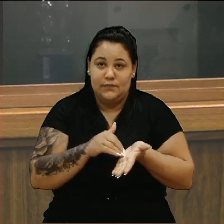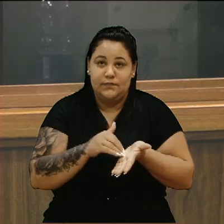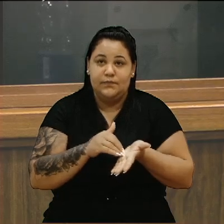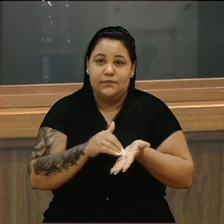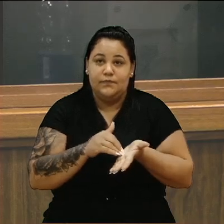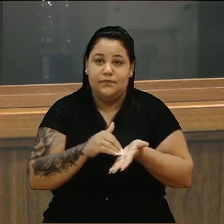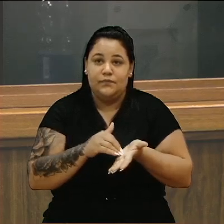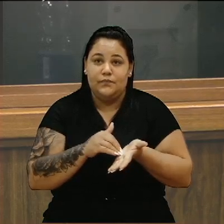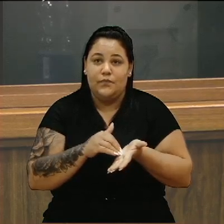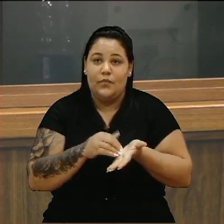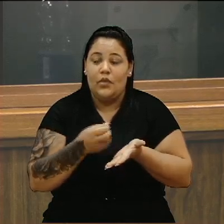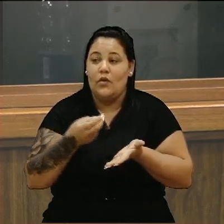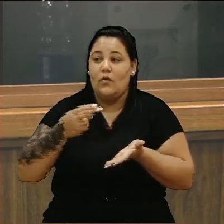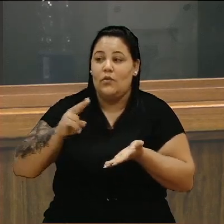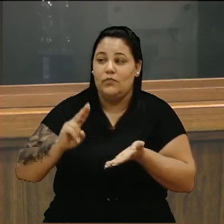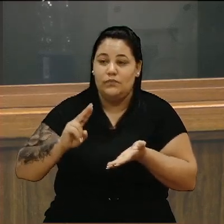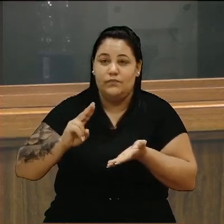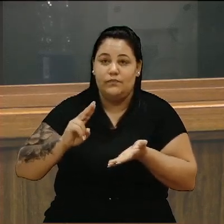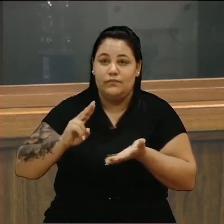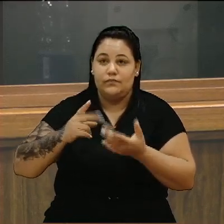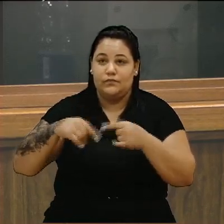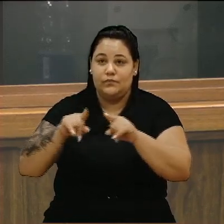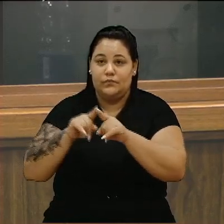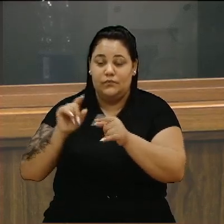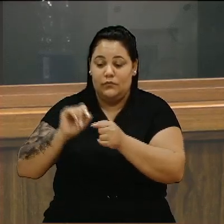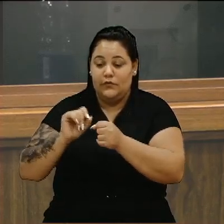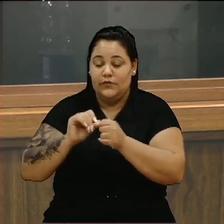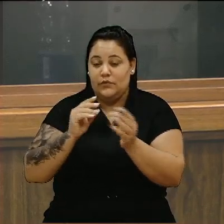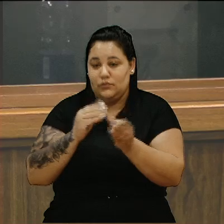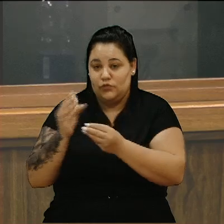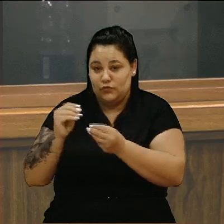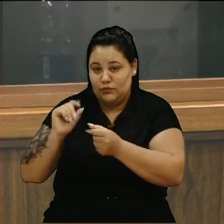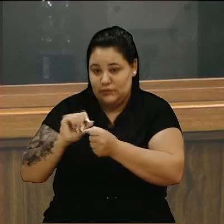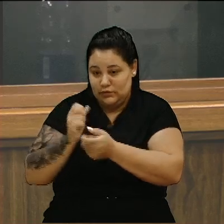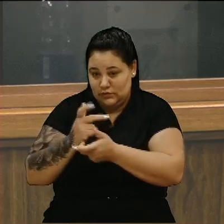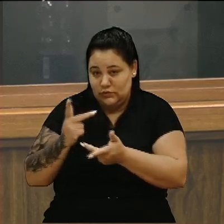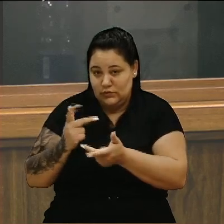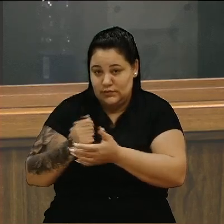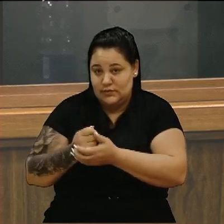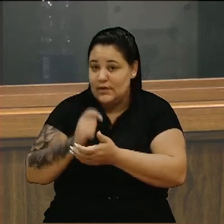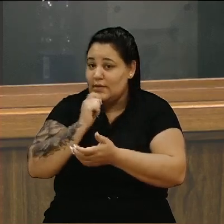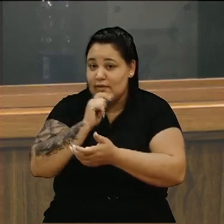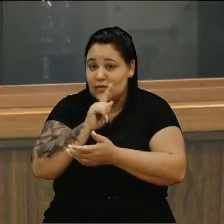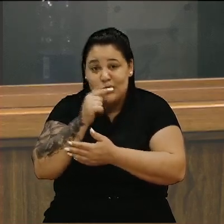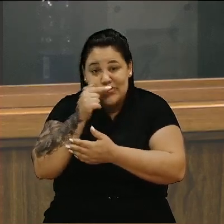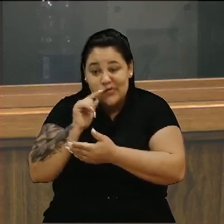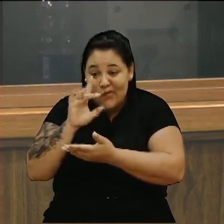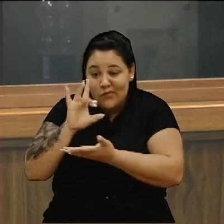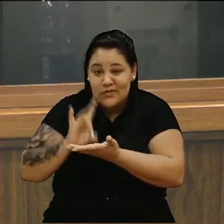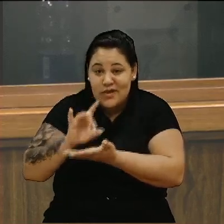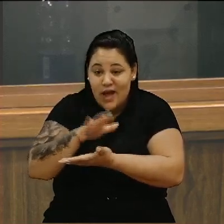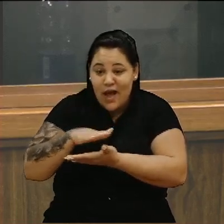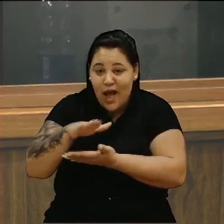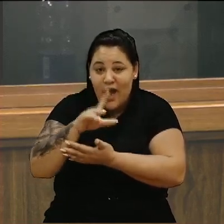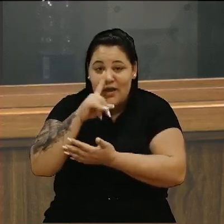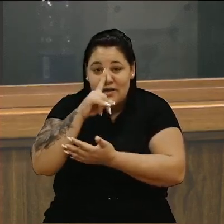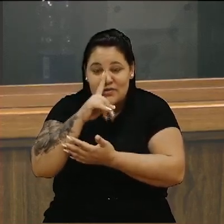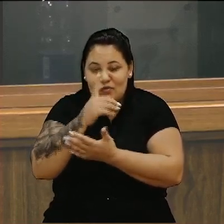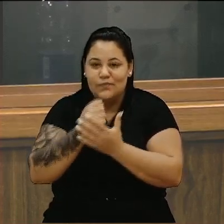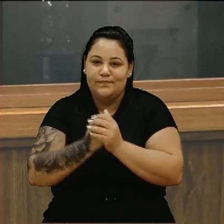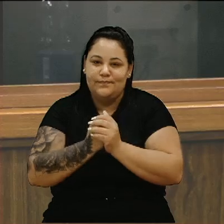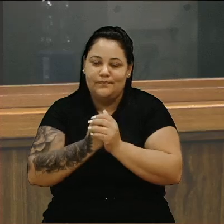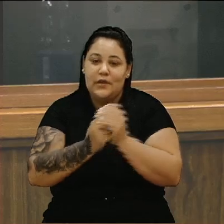que se promoveu muito fazendo regularizações, não regularizou essas áreas de risco. E